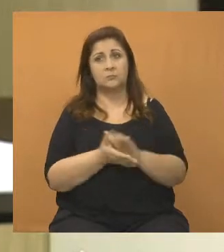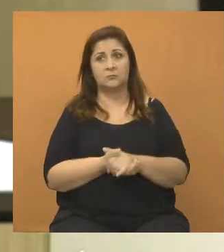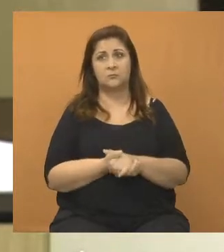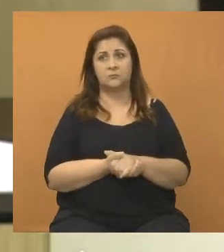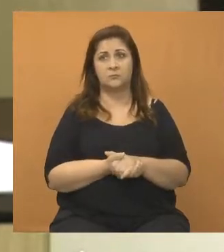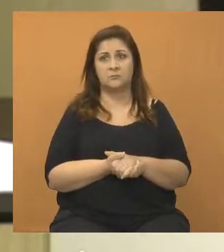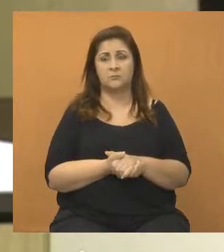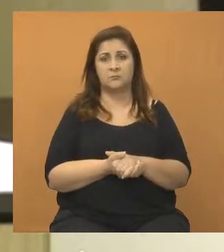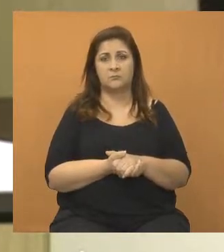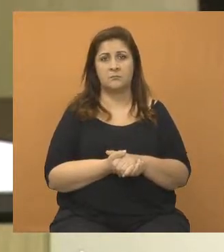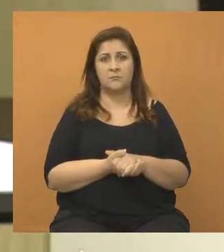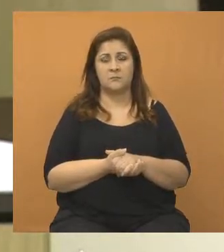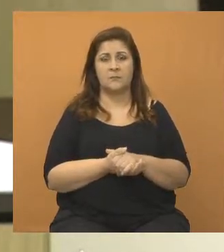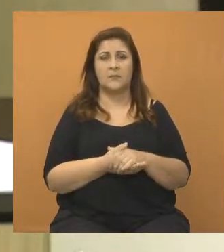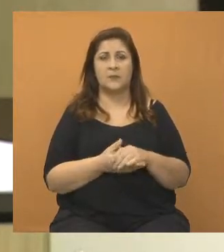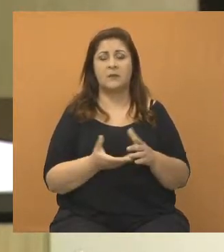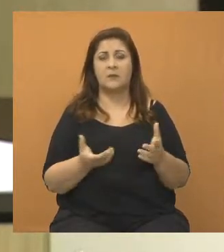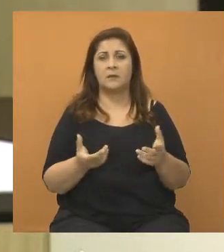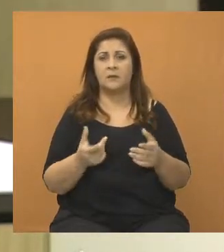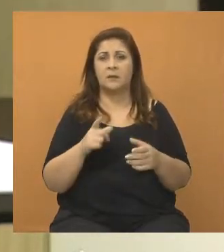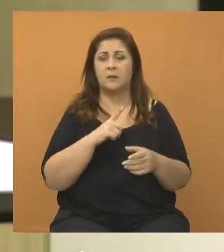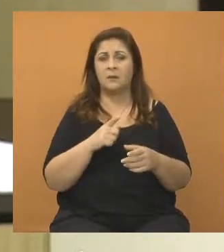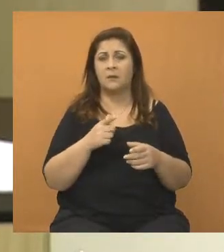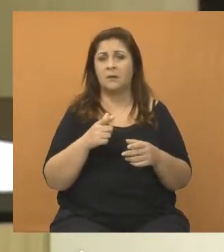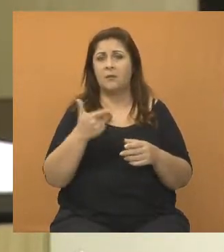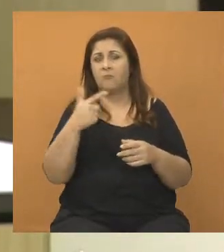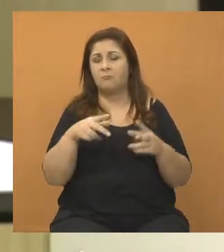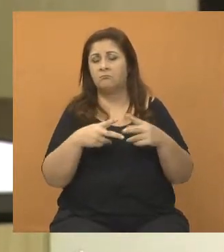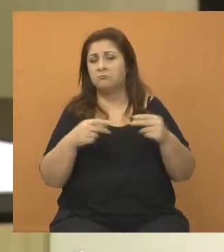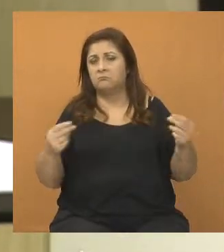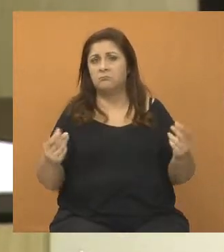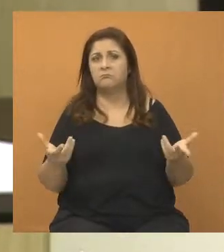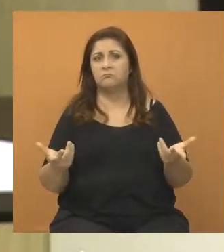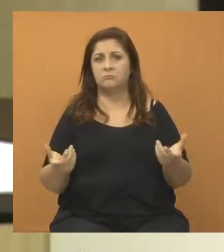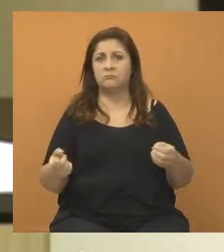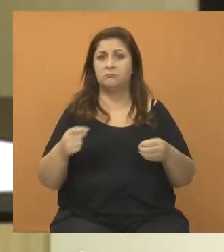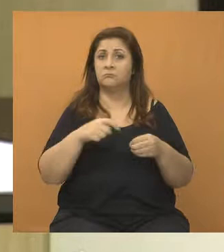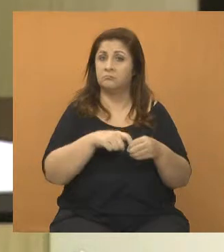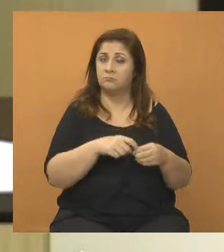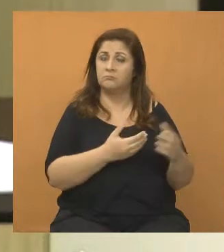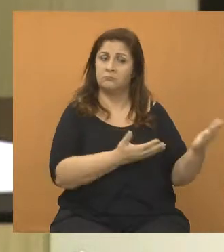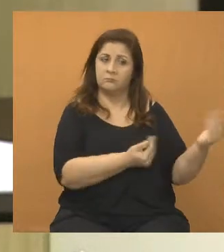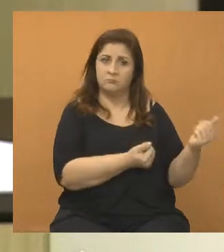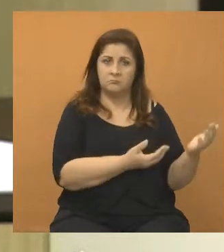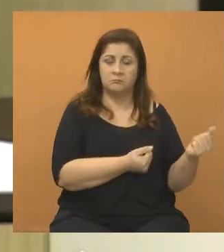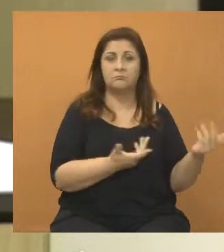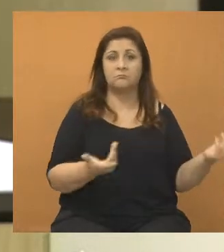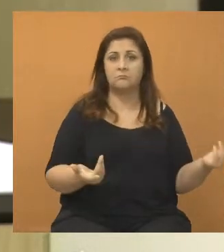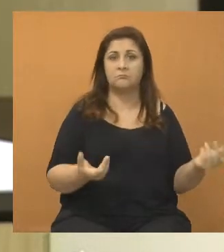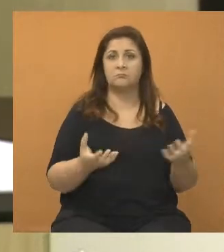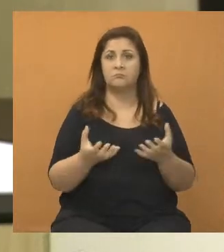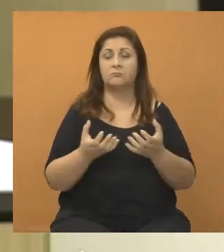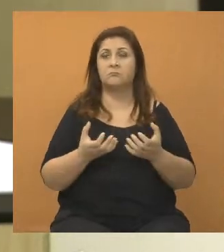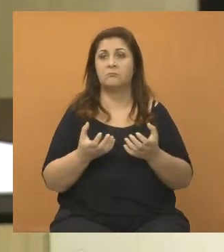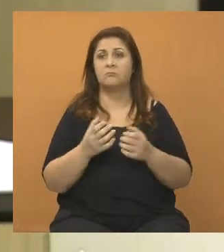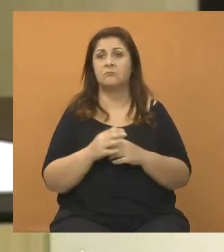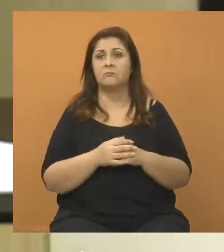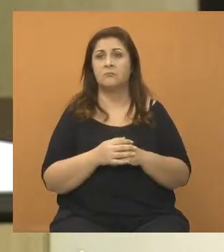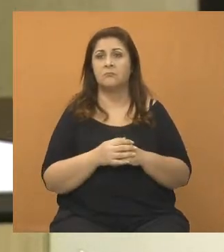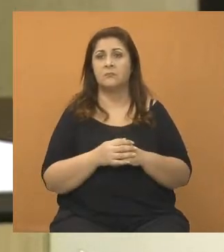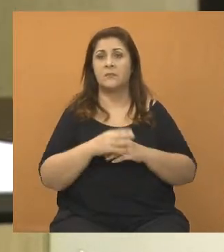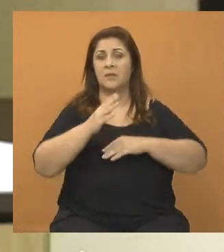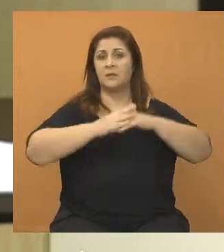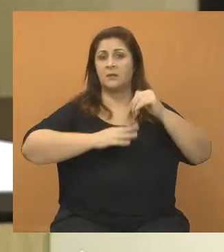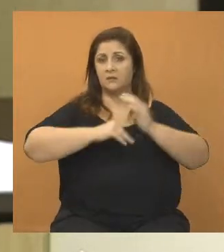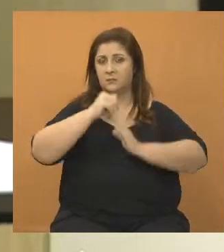possibilidades de profissionalização, geração de renda, que dá um retorno, principalmente para adolescente e para quem quer ser artista